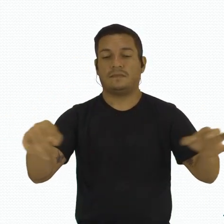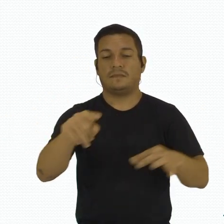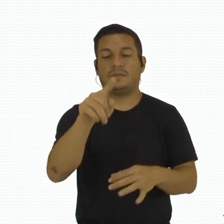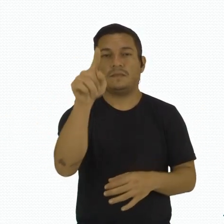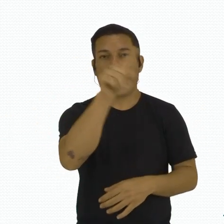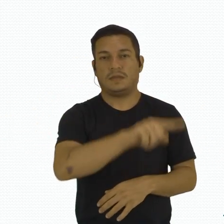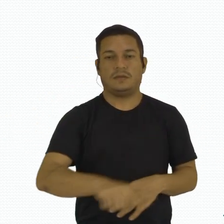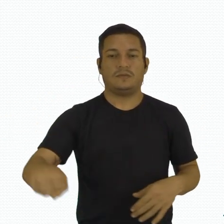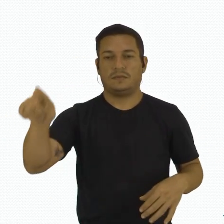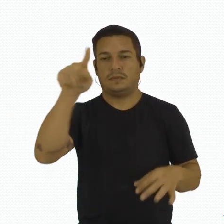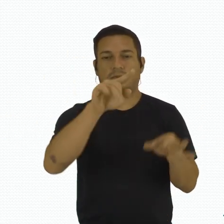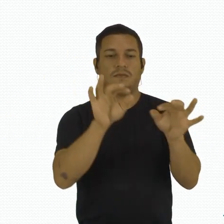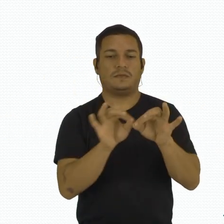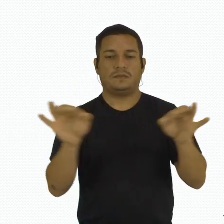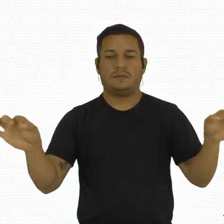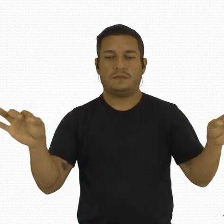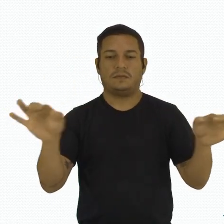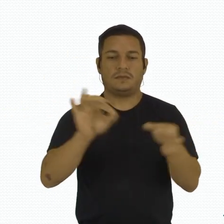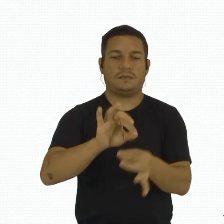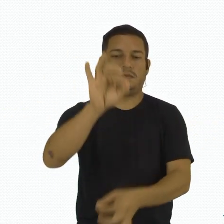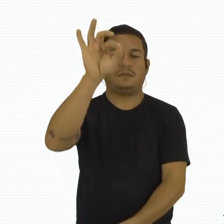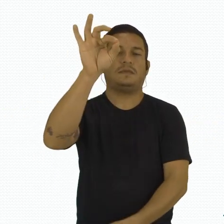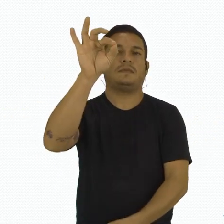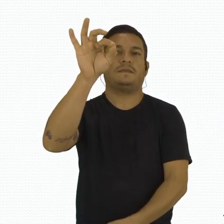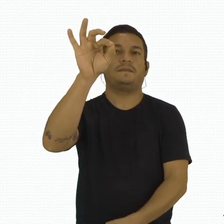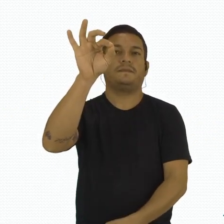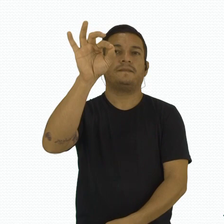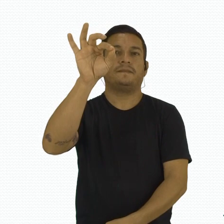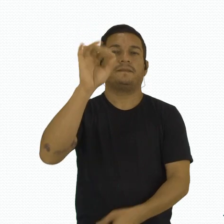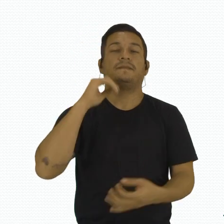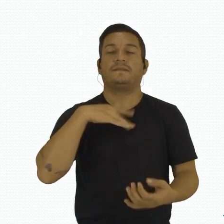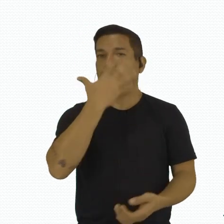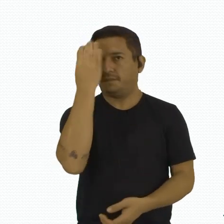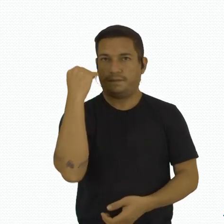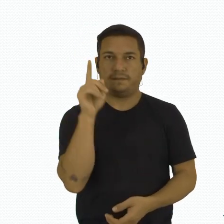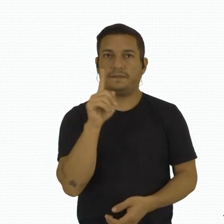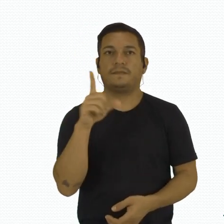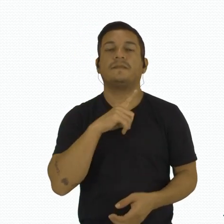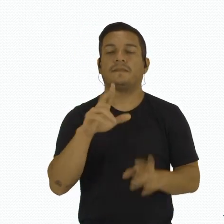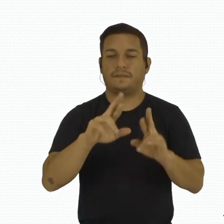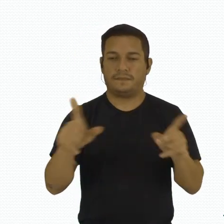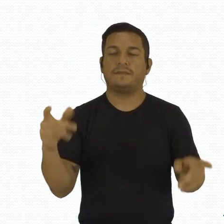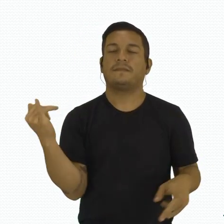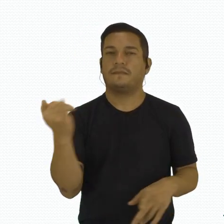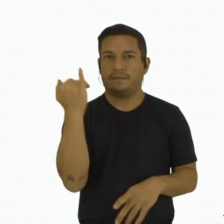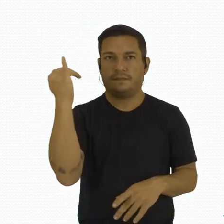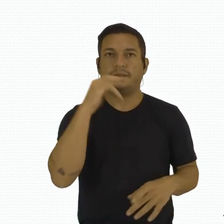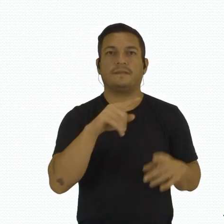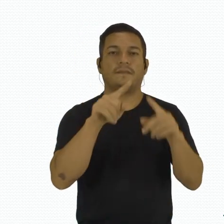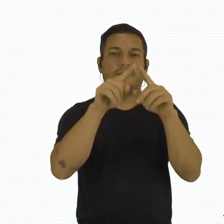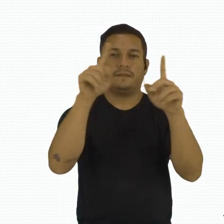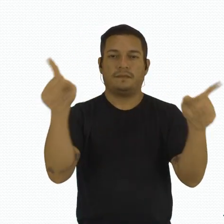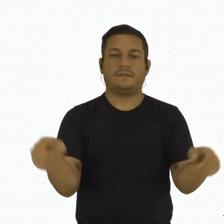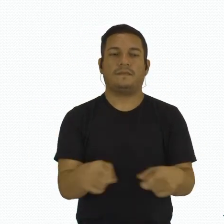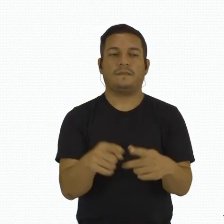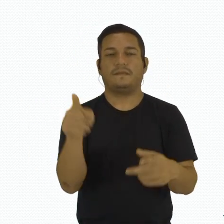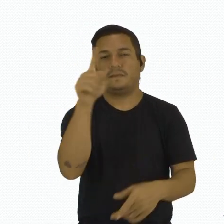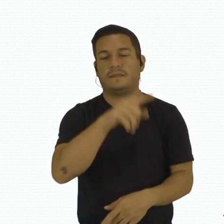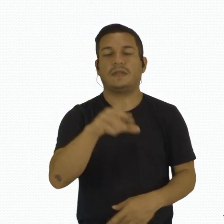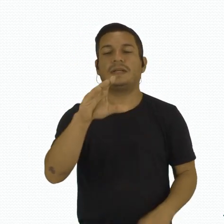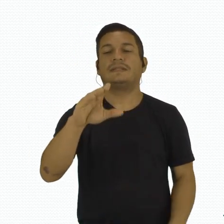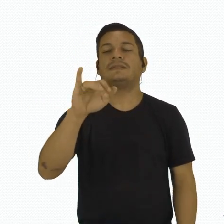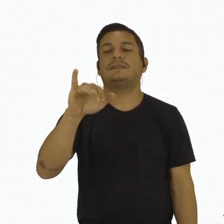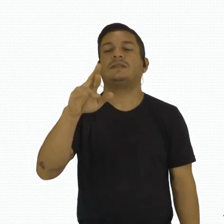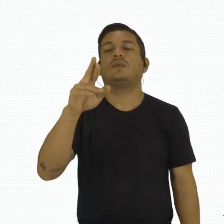de uma circunferência, né, pelo seu diâmetro. Né? Não se esqueça que existe uma diferença importante entre círculo e circunferência. A circunferência é